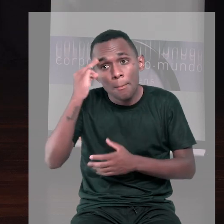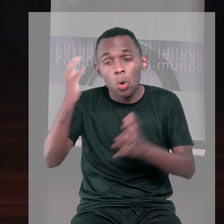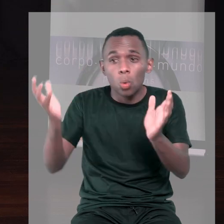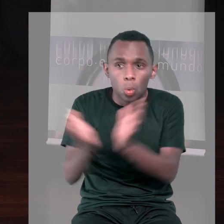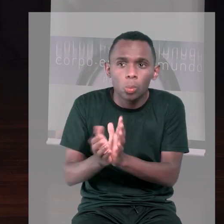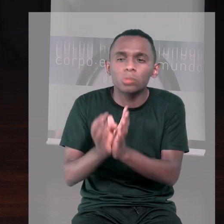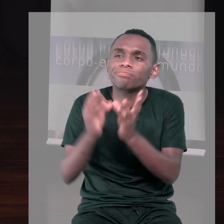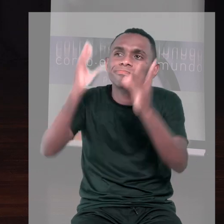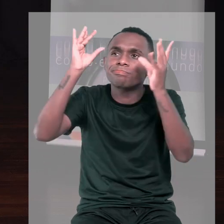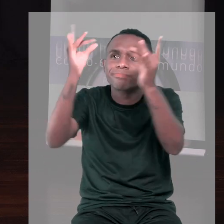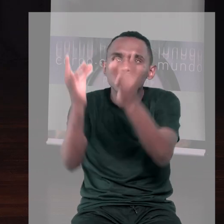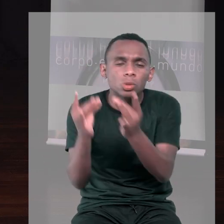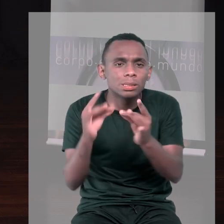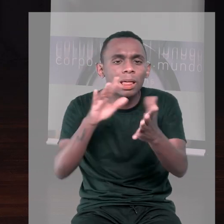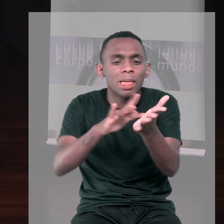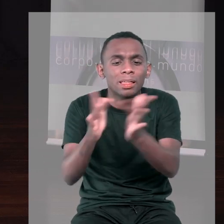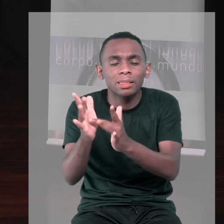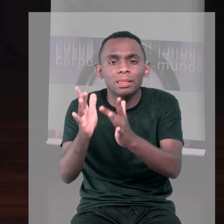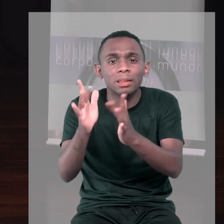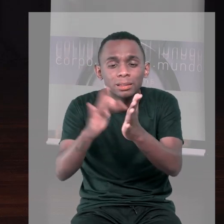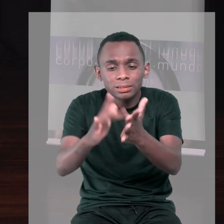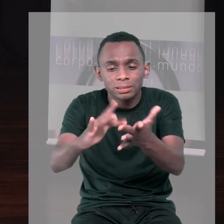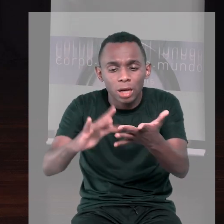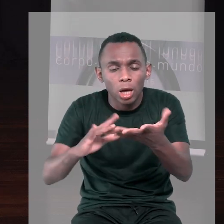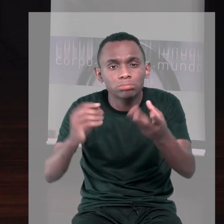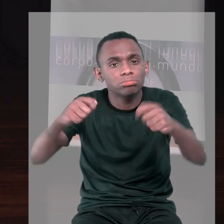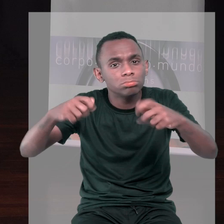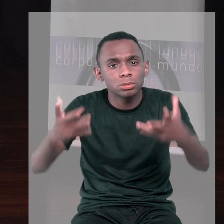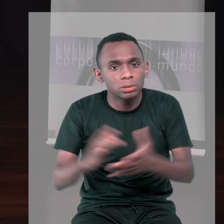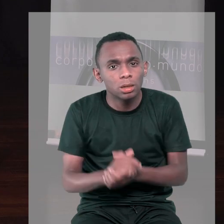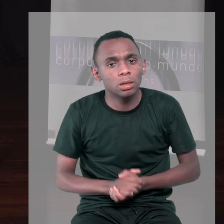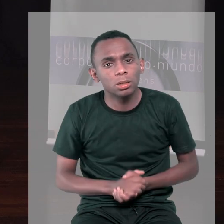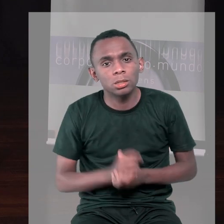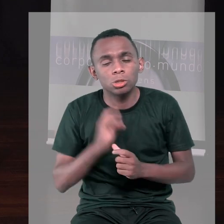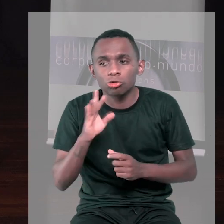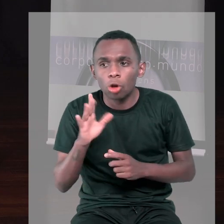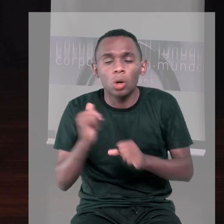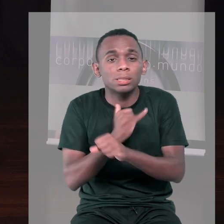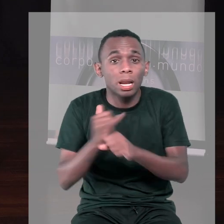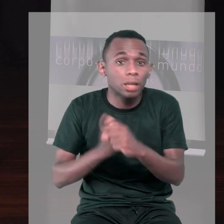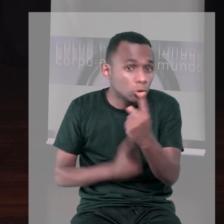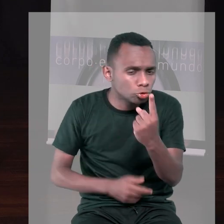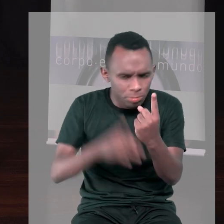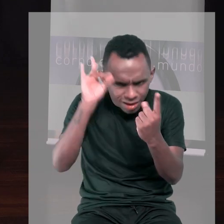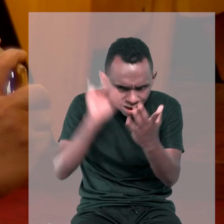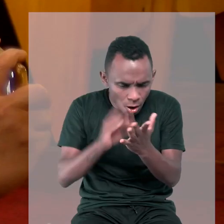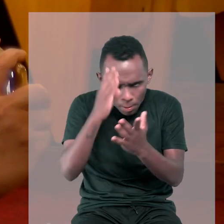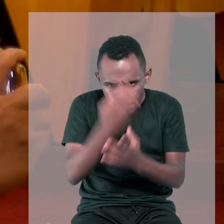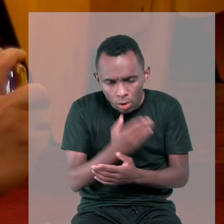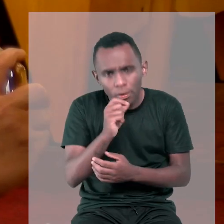espacial. Ela fala nesse livro, nesse texto do Verdade e Mentira, ela fala que a